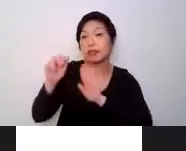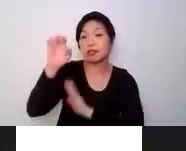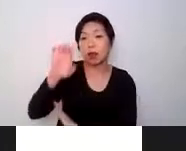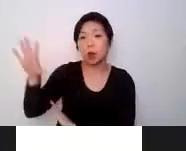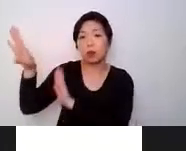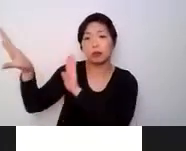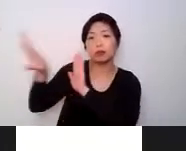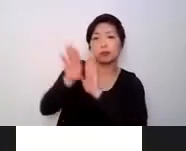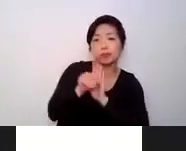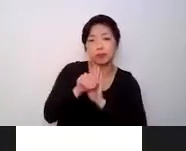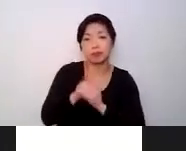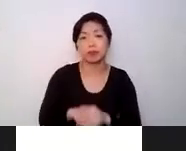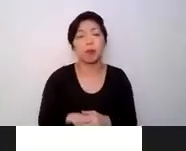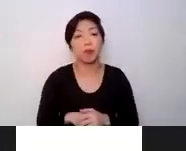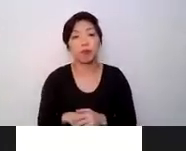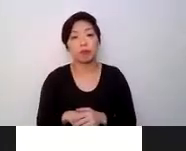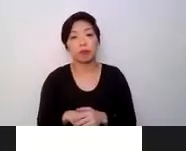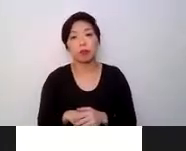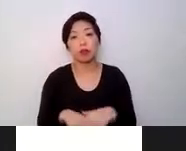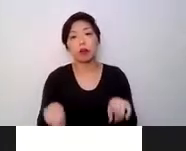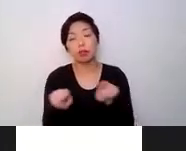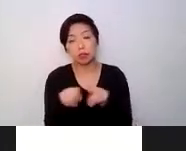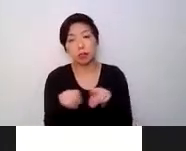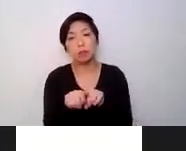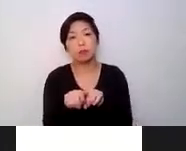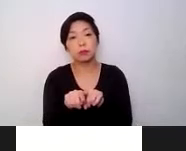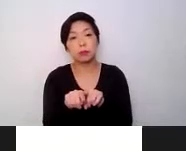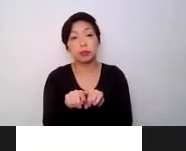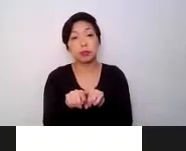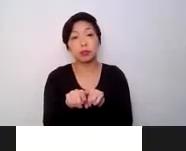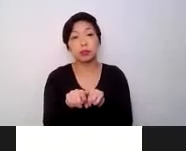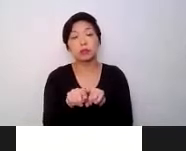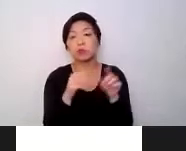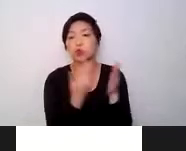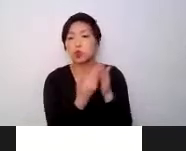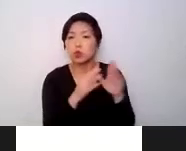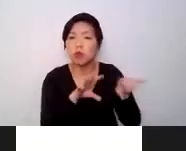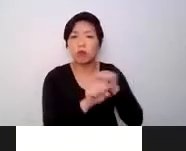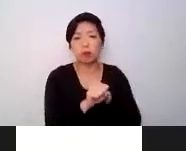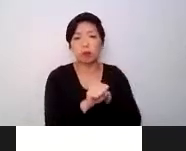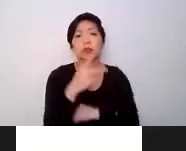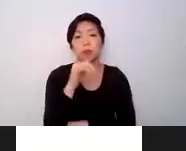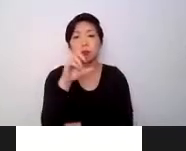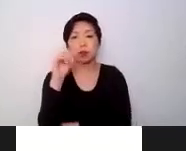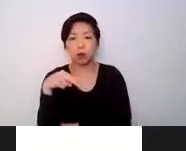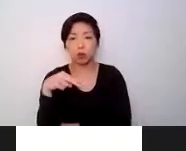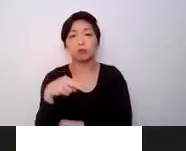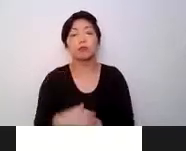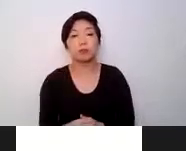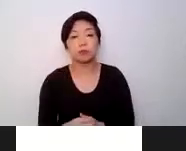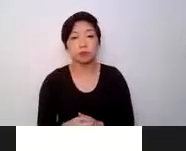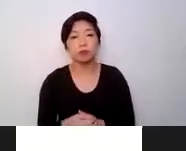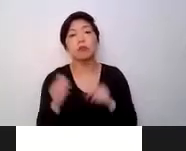na própria formação do Jacques Pilon. Então, nessa foto, a gente percebe mesmo o pórtico, né,